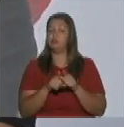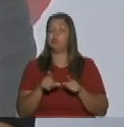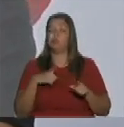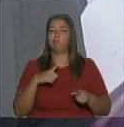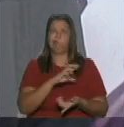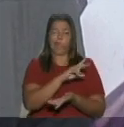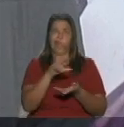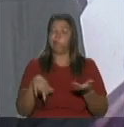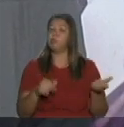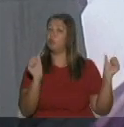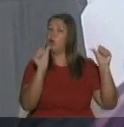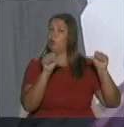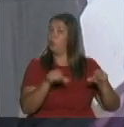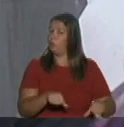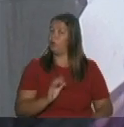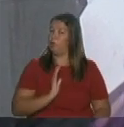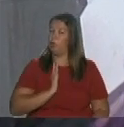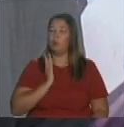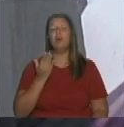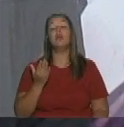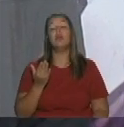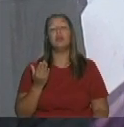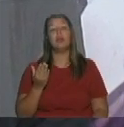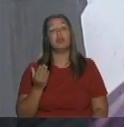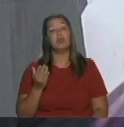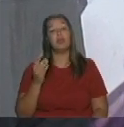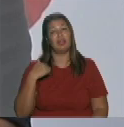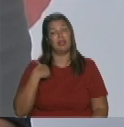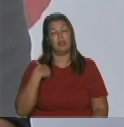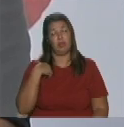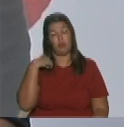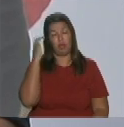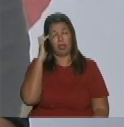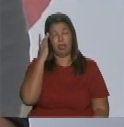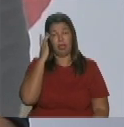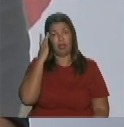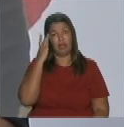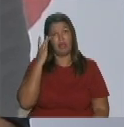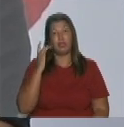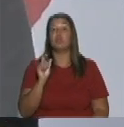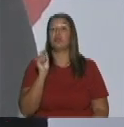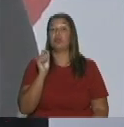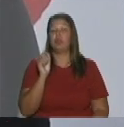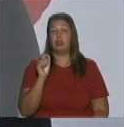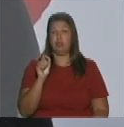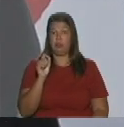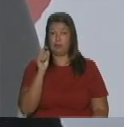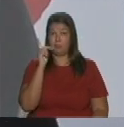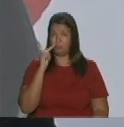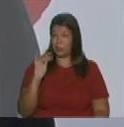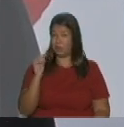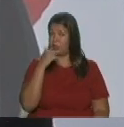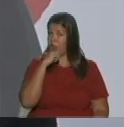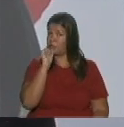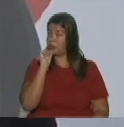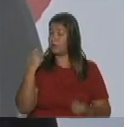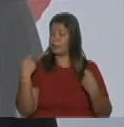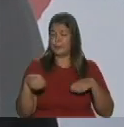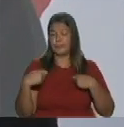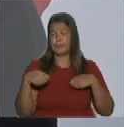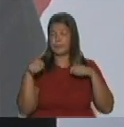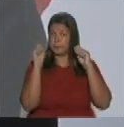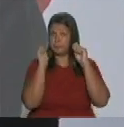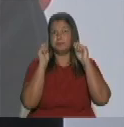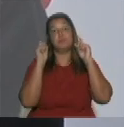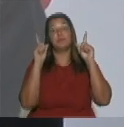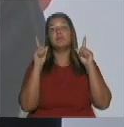tem então, muita acho bizarrice, que né? Tem. Bizarros mesmo. E acho que, assim, se for os pais tomarem atenção, a